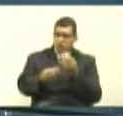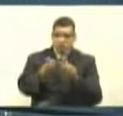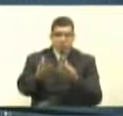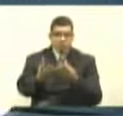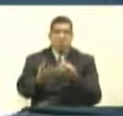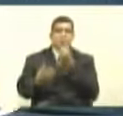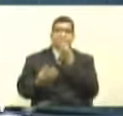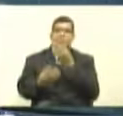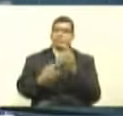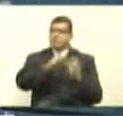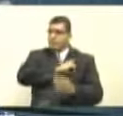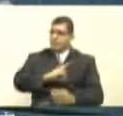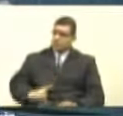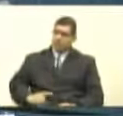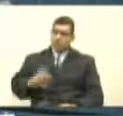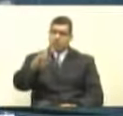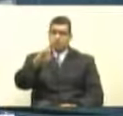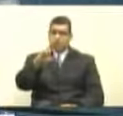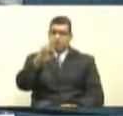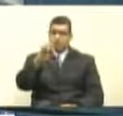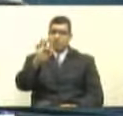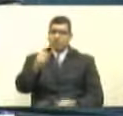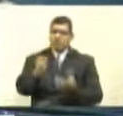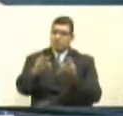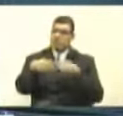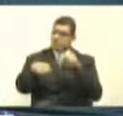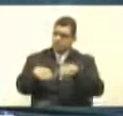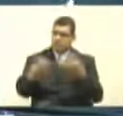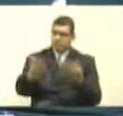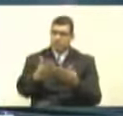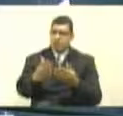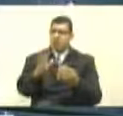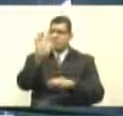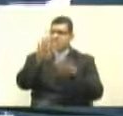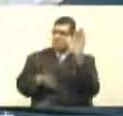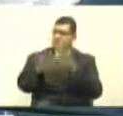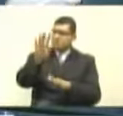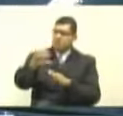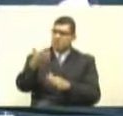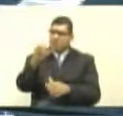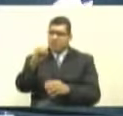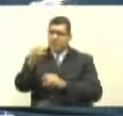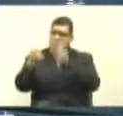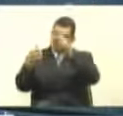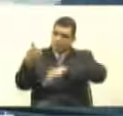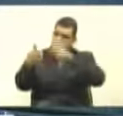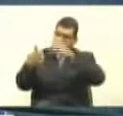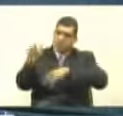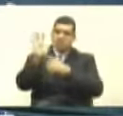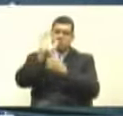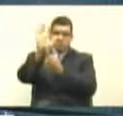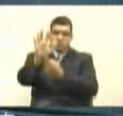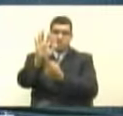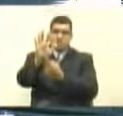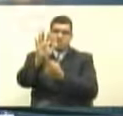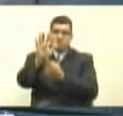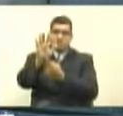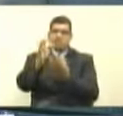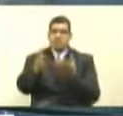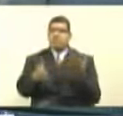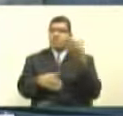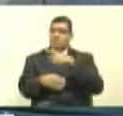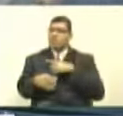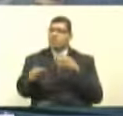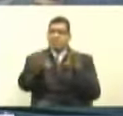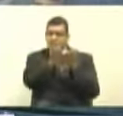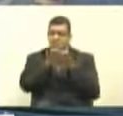E aí, deputado Marco Rota, eu estou aqui com pelo menos 10 processos na mão,